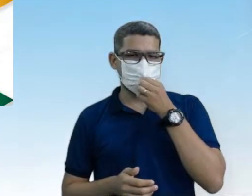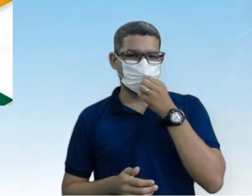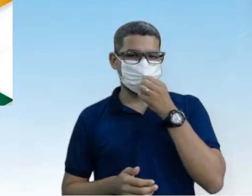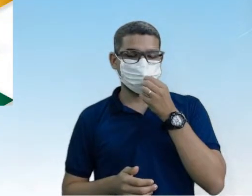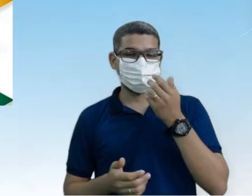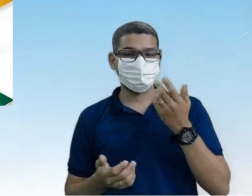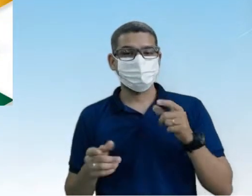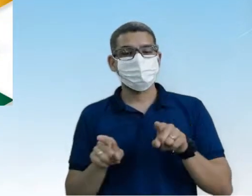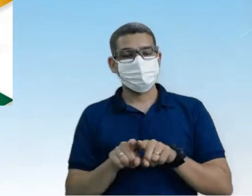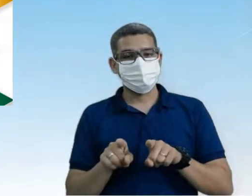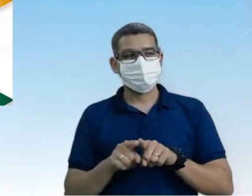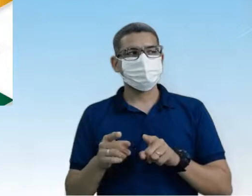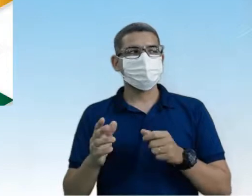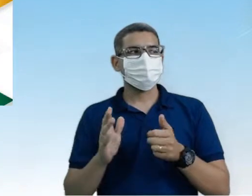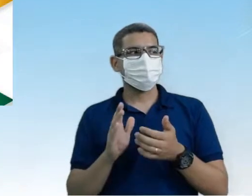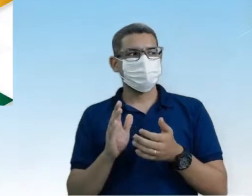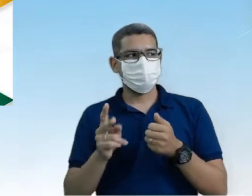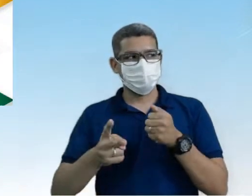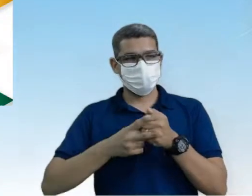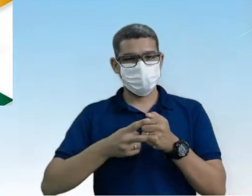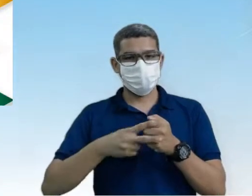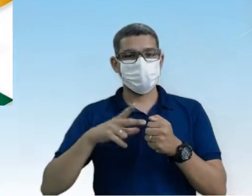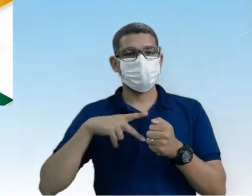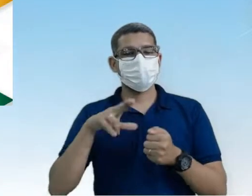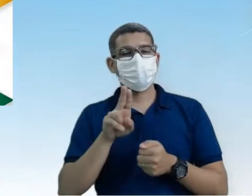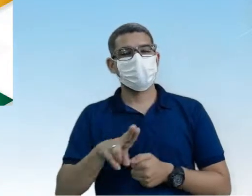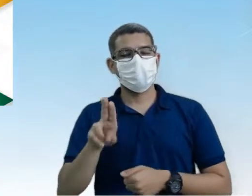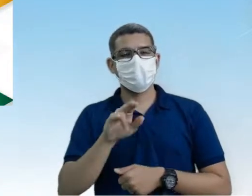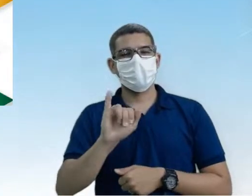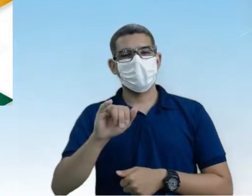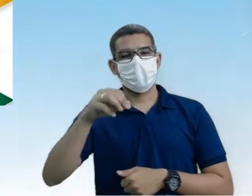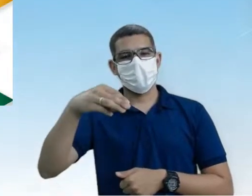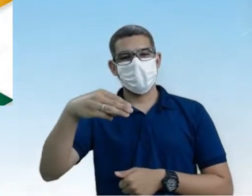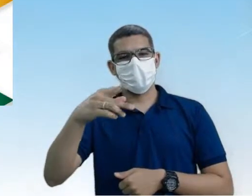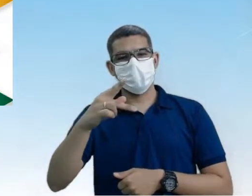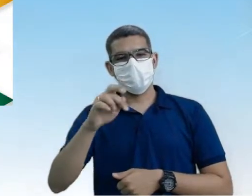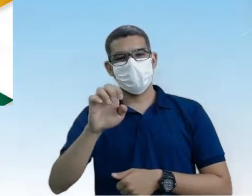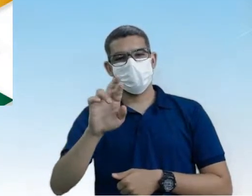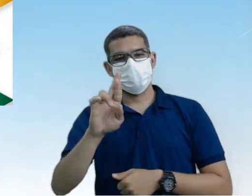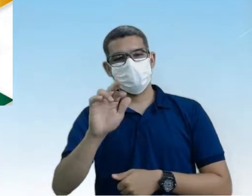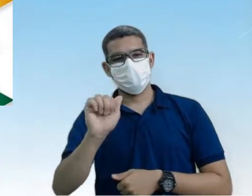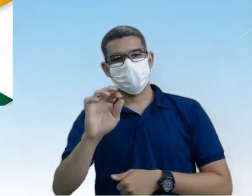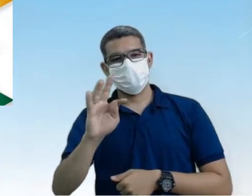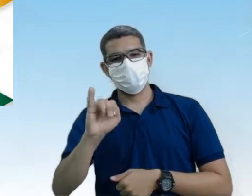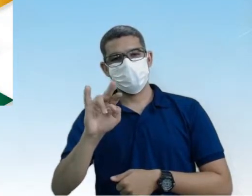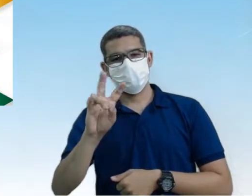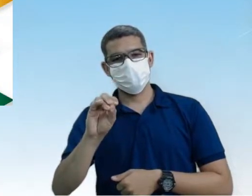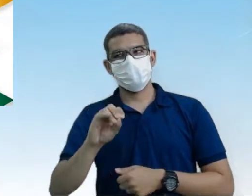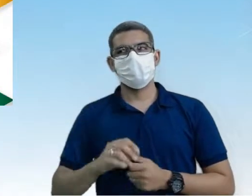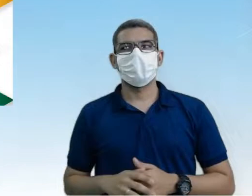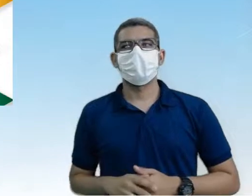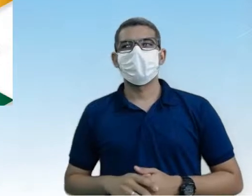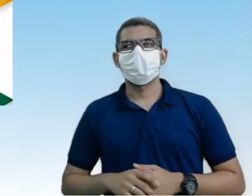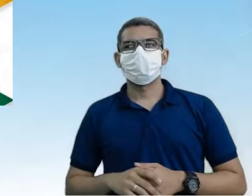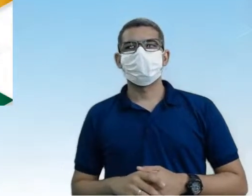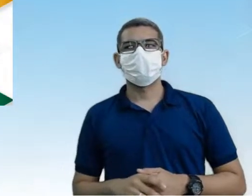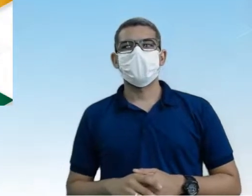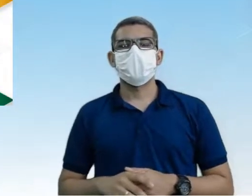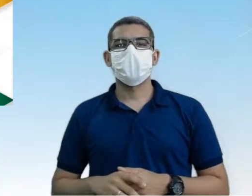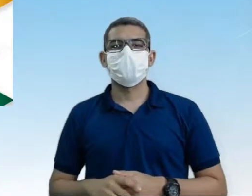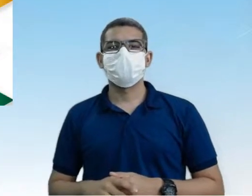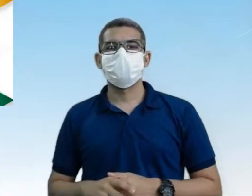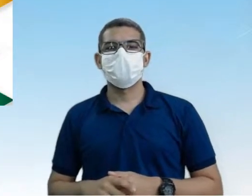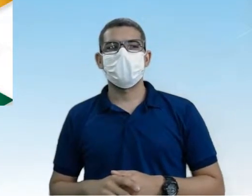no imperativo. Pode ser o que a gente chama de order, de uma ordem também. Então, eu destaquei aí